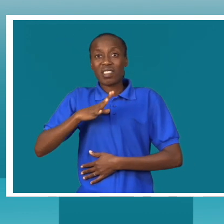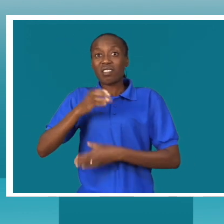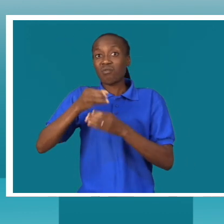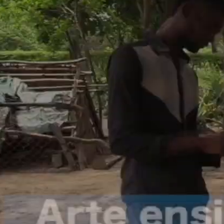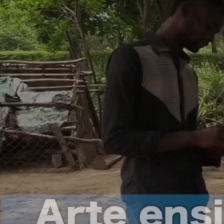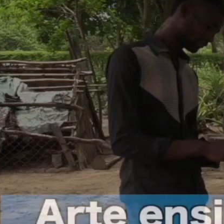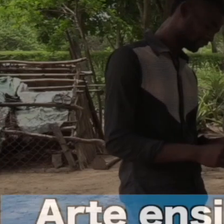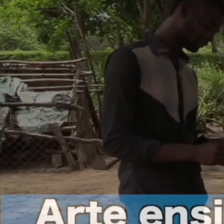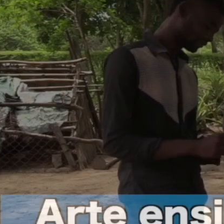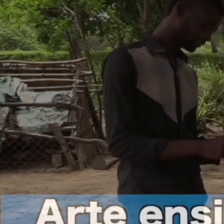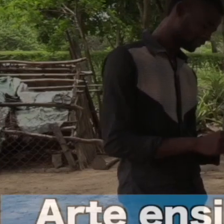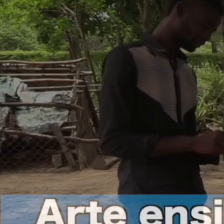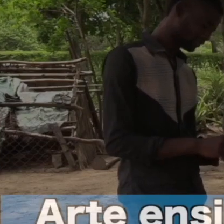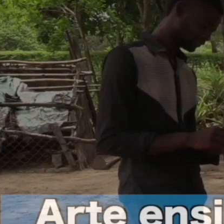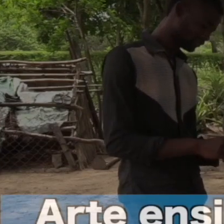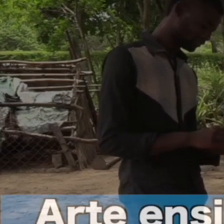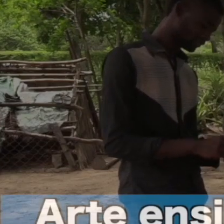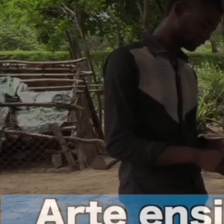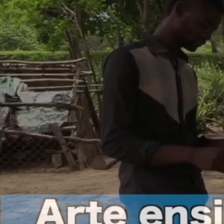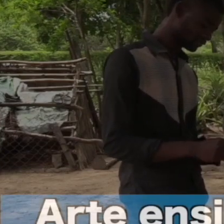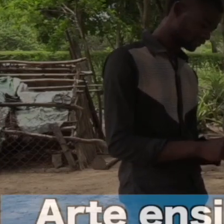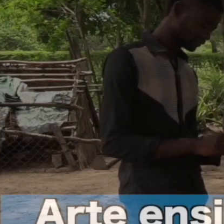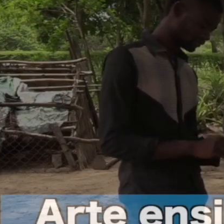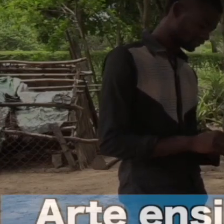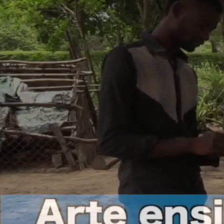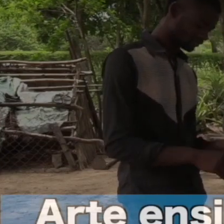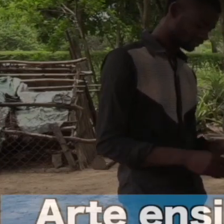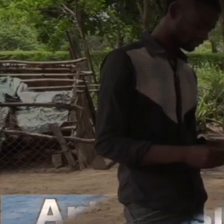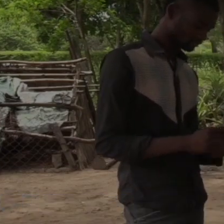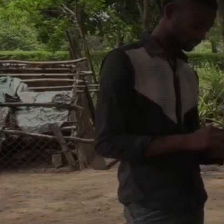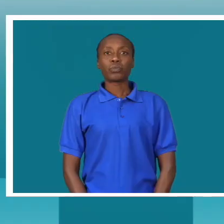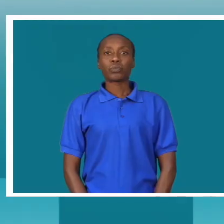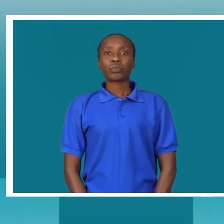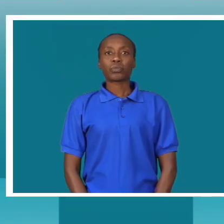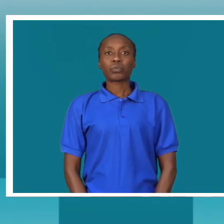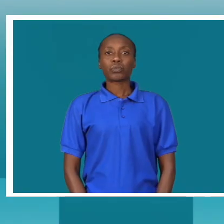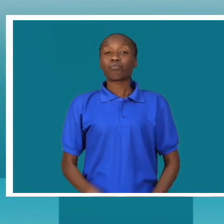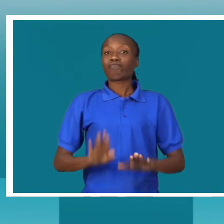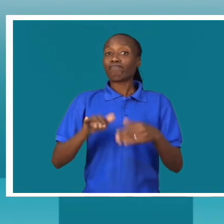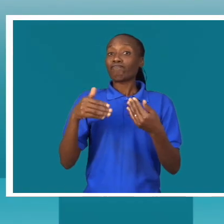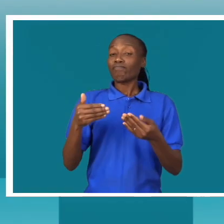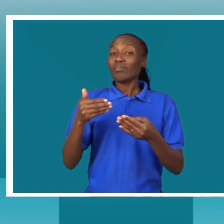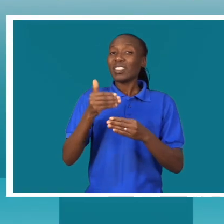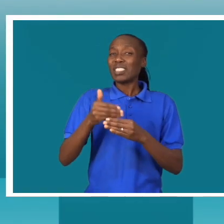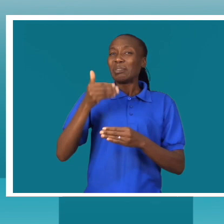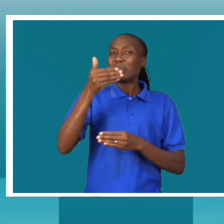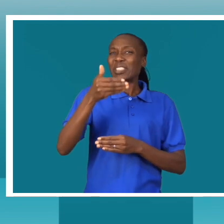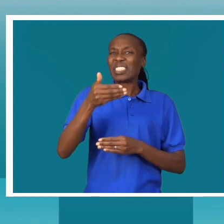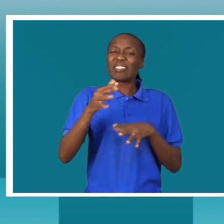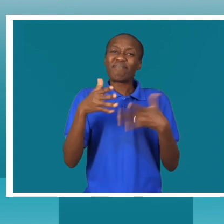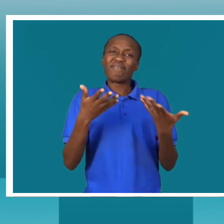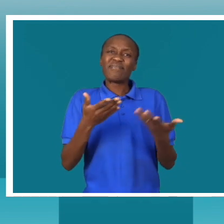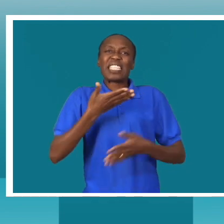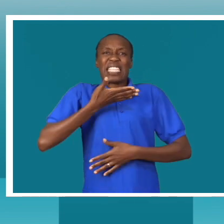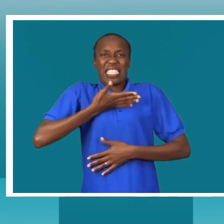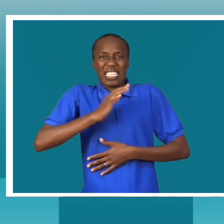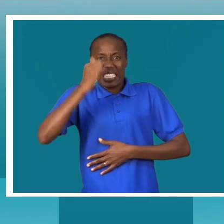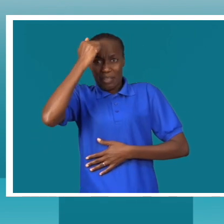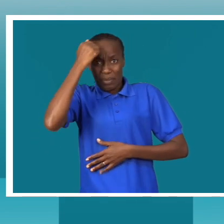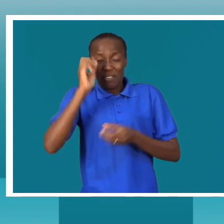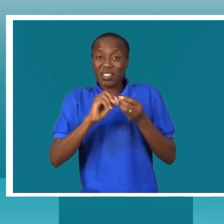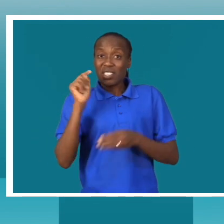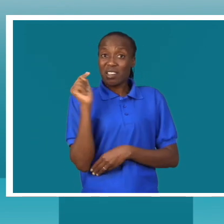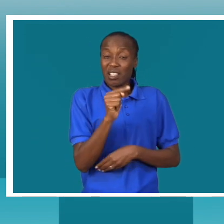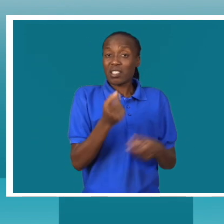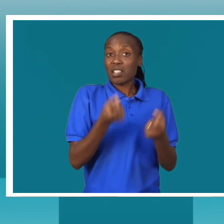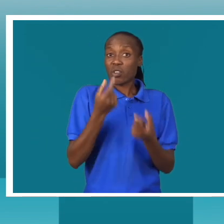na época dela feito pela primeira vez ficamos curioso em fazer tais copos